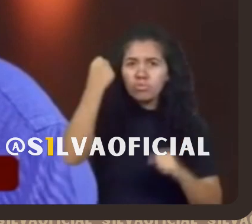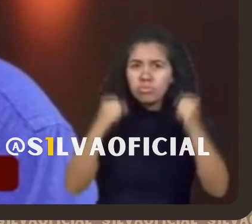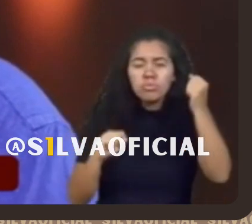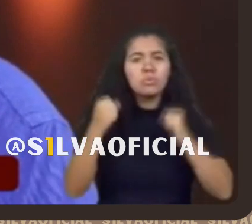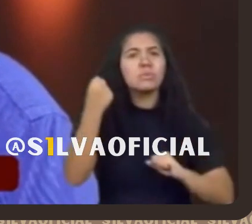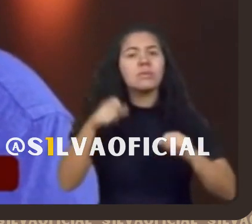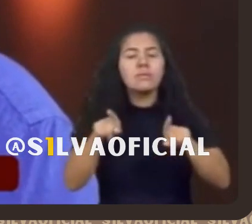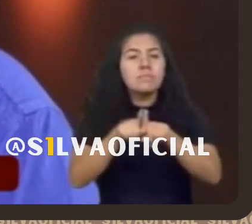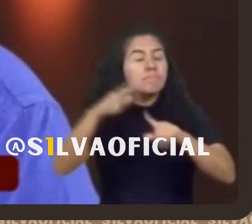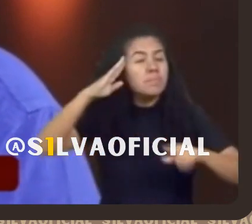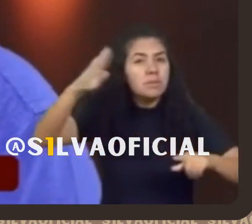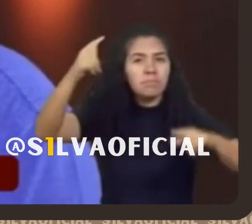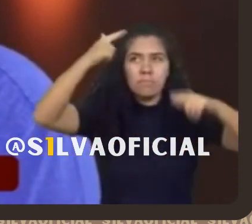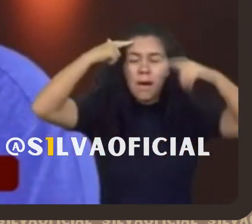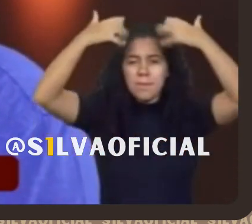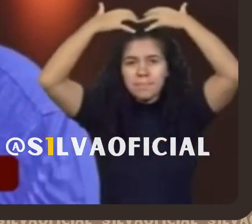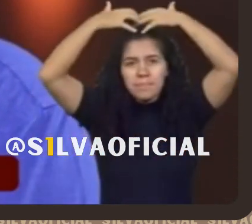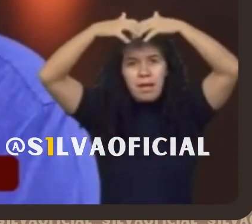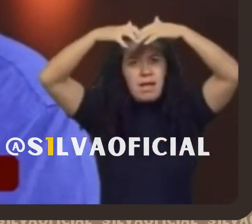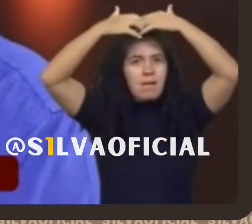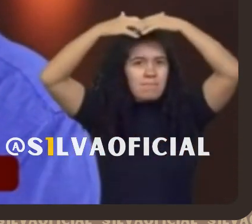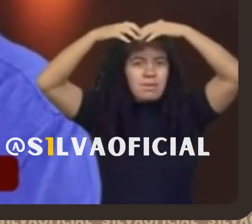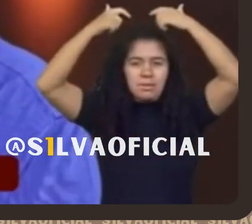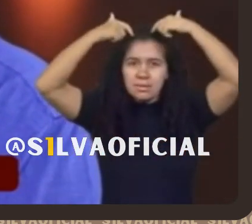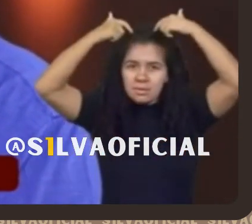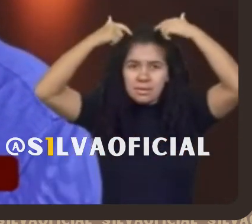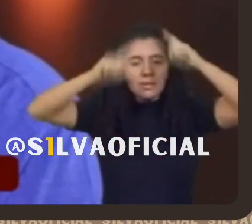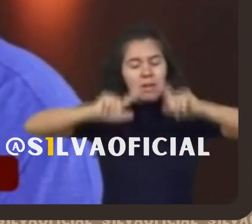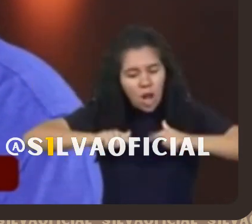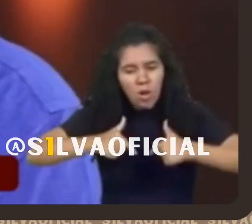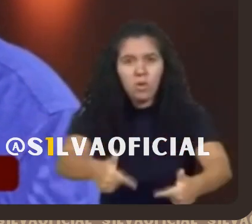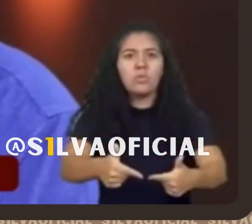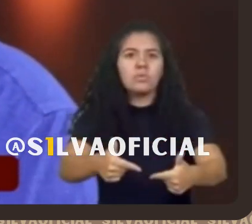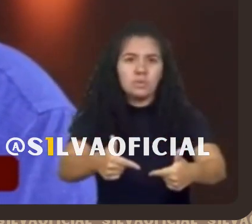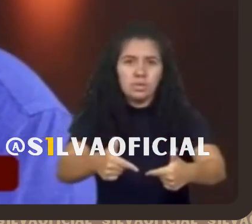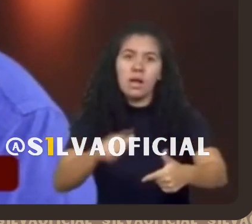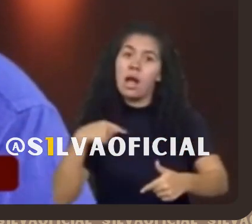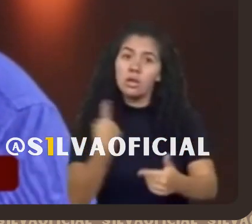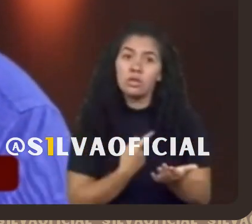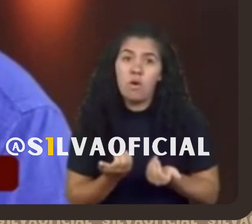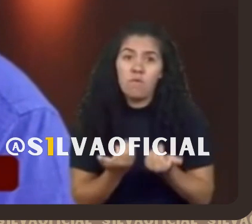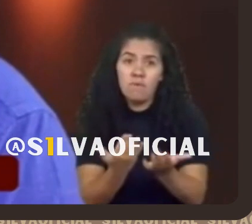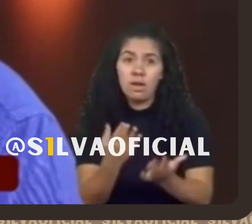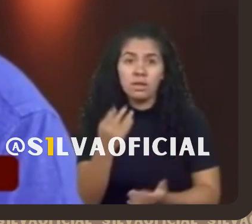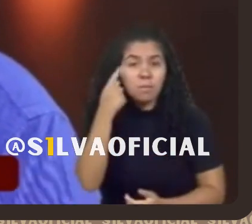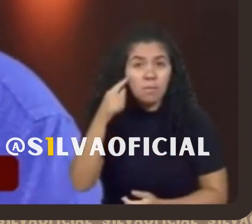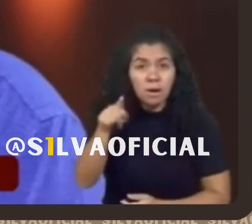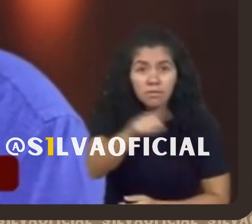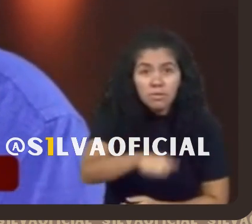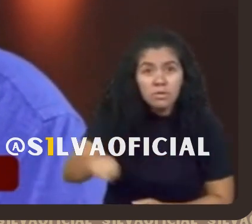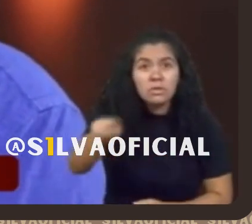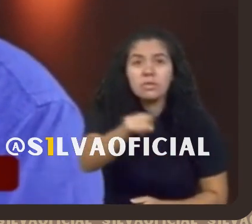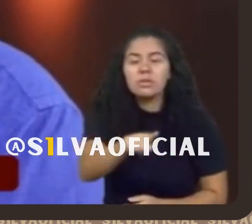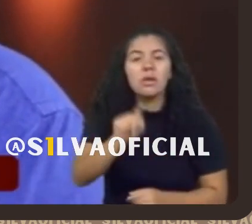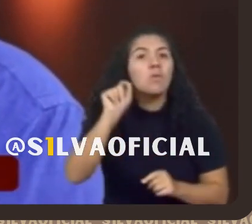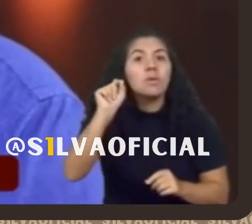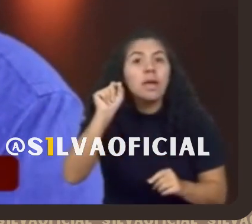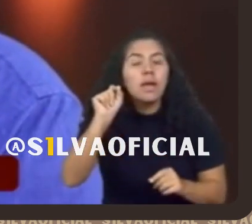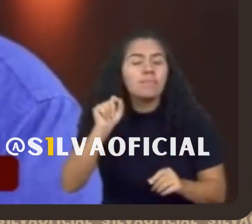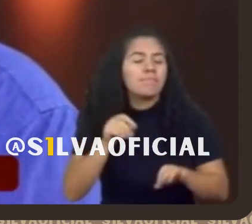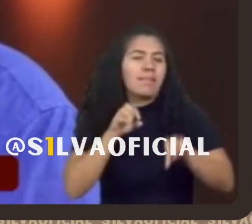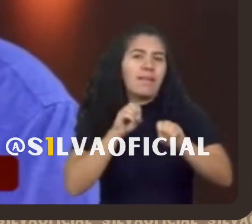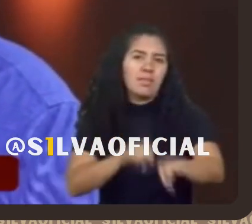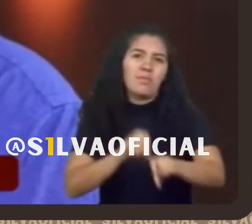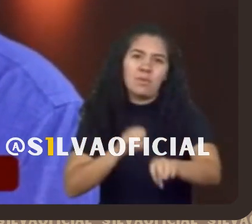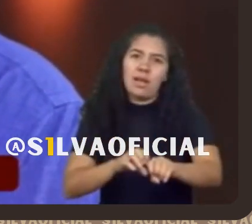cabeça vá luta e nós estamos oferecendo para você uma arma chamada educação essa arma